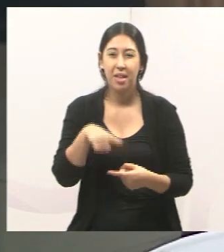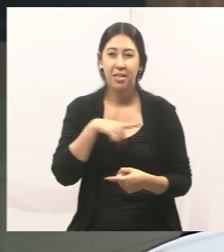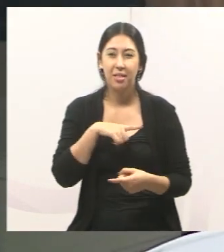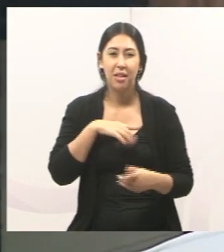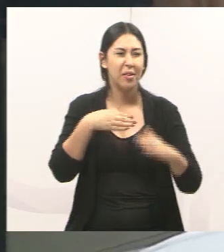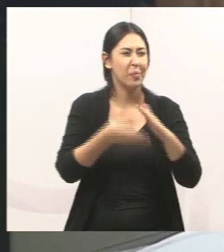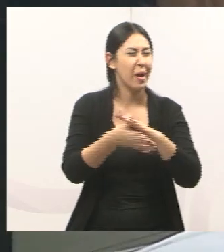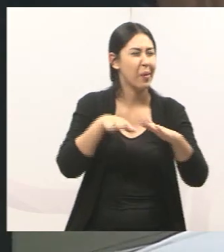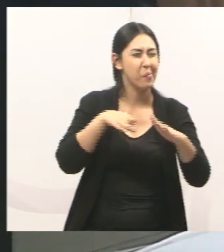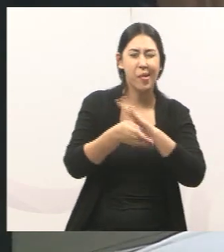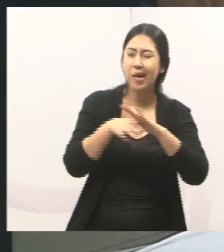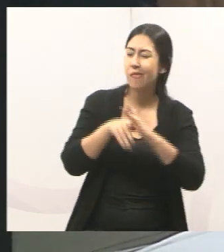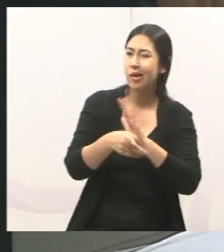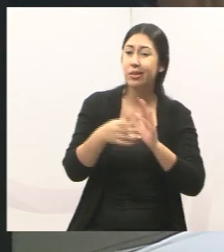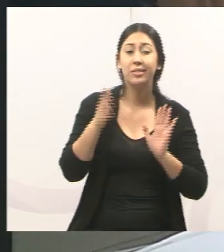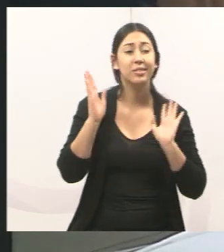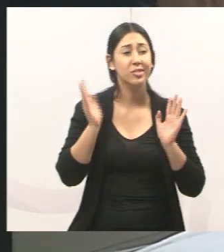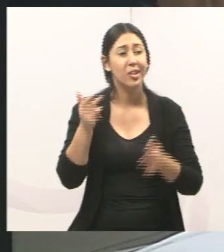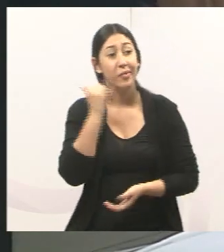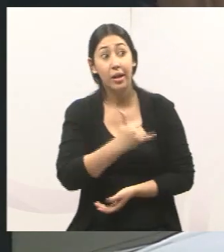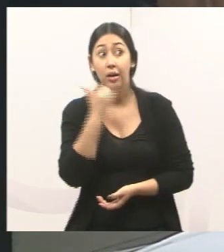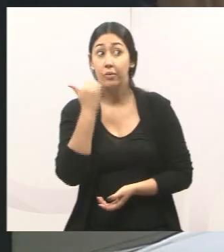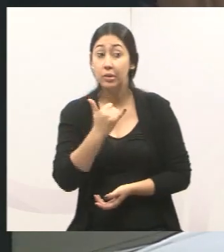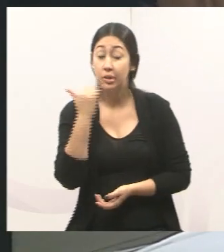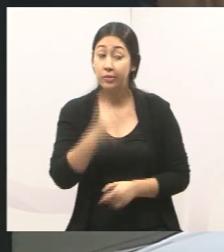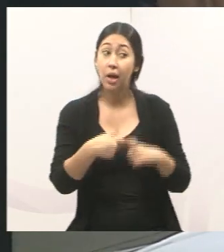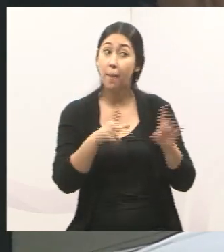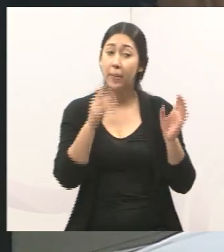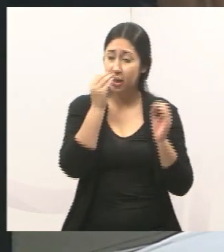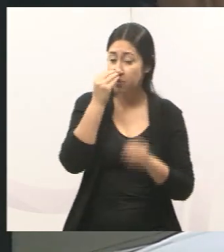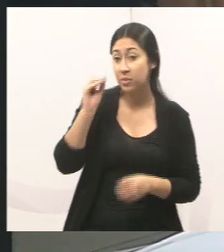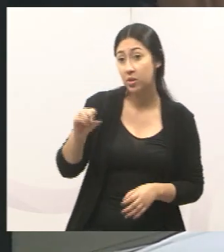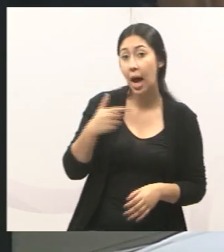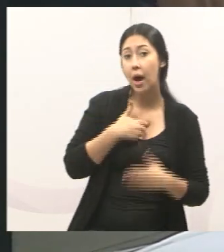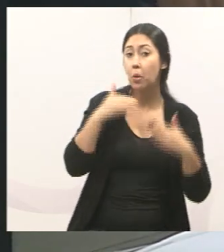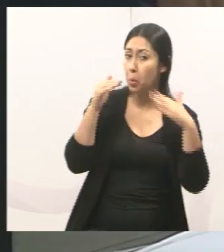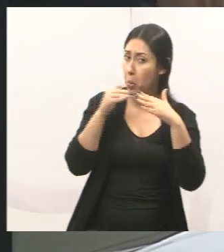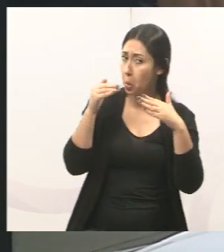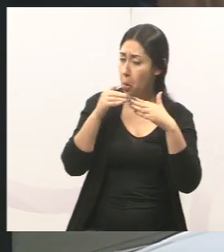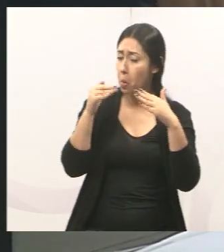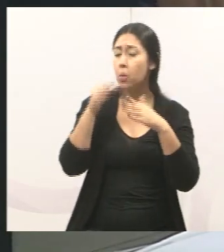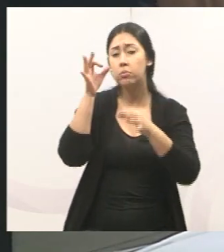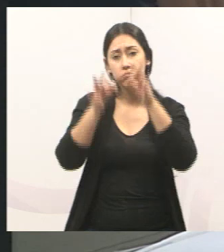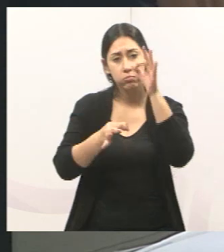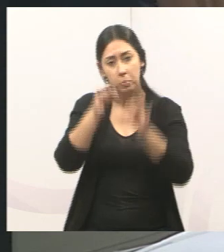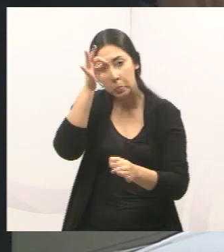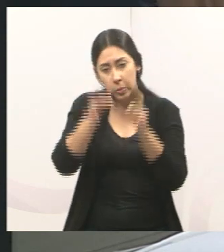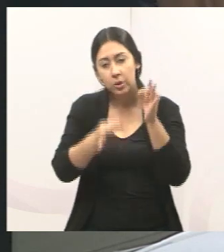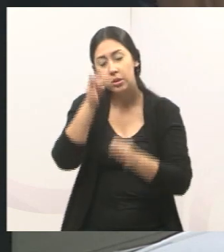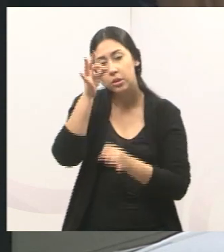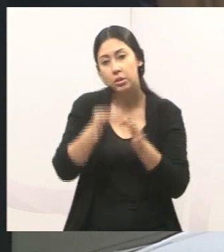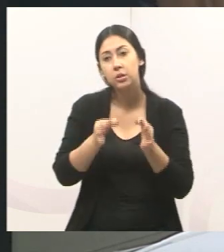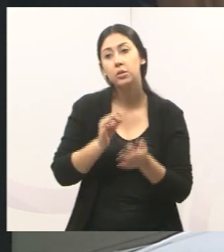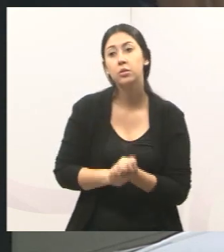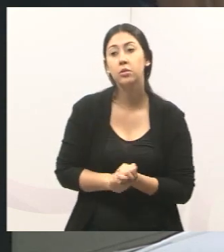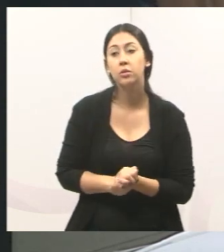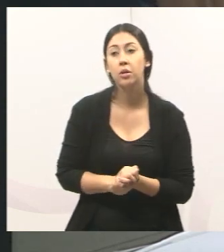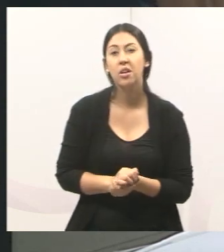vícios alertado por vários anos, eu sou favorável ao parecer do Tribunal de Contas